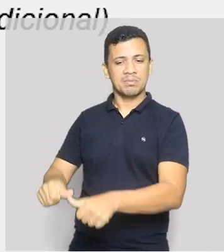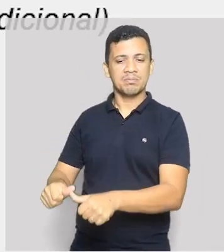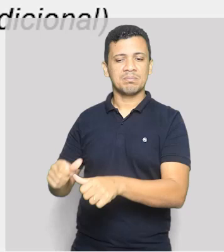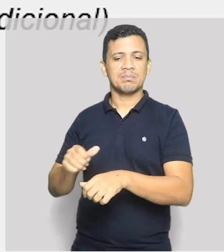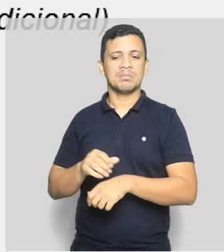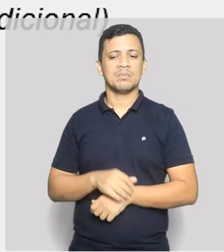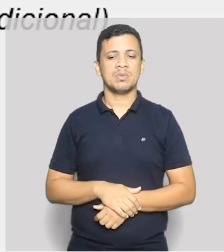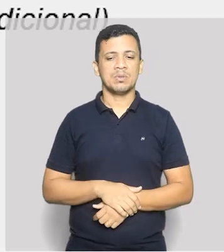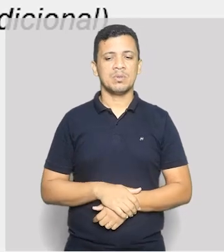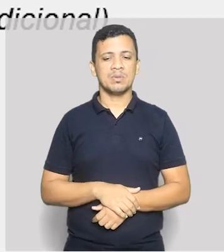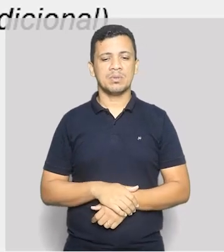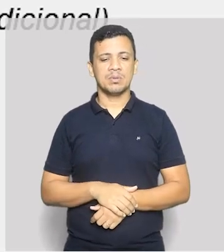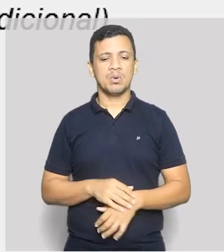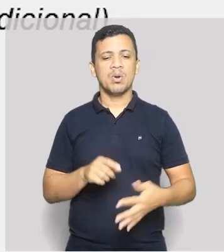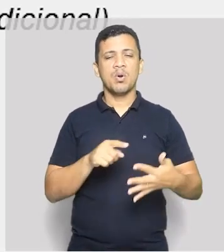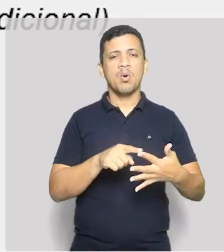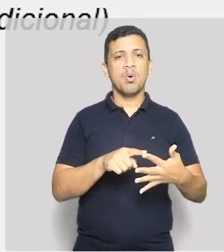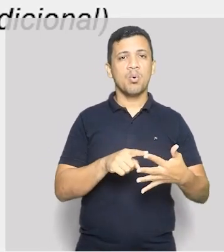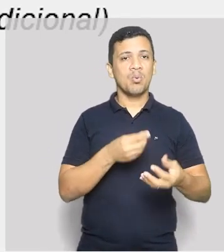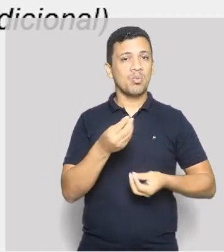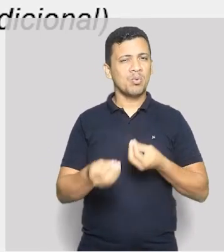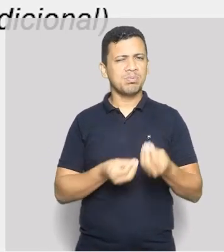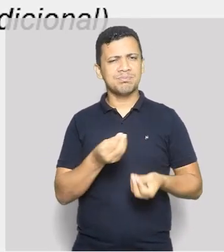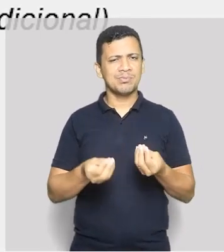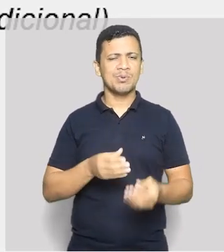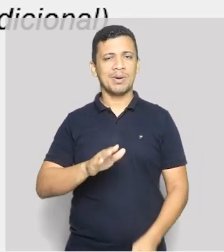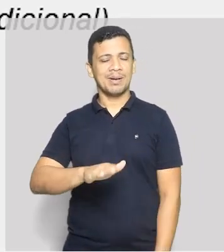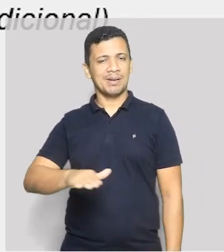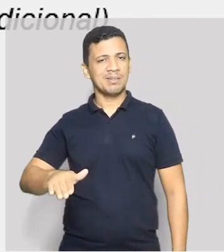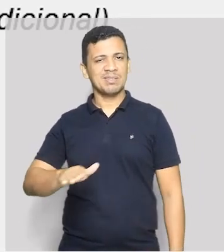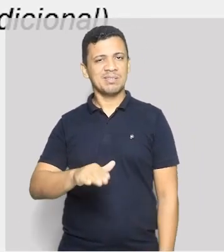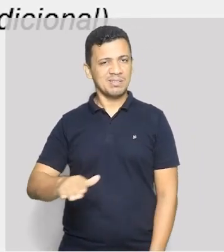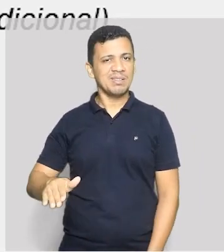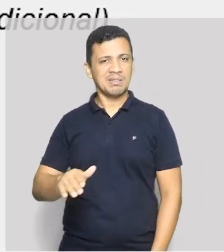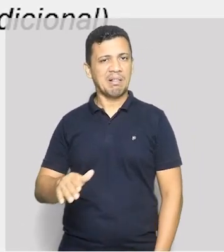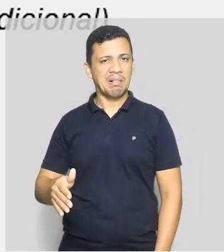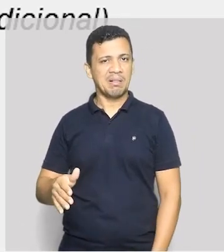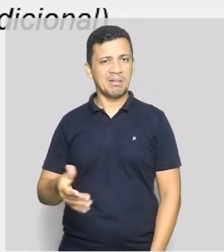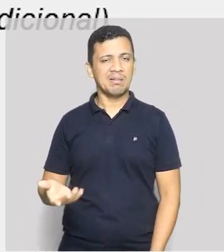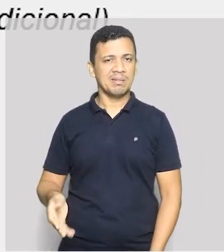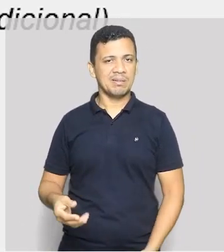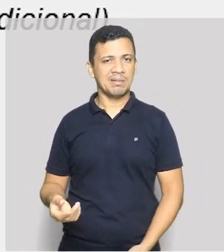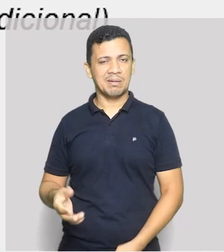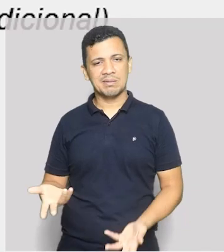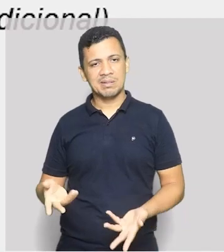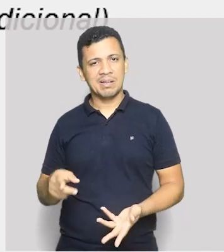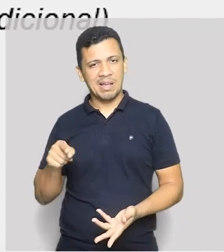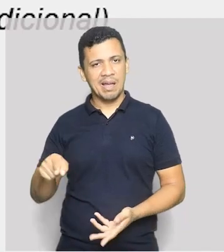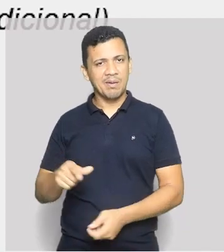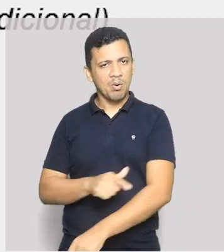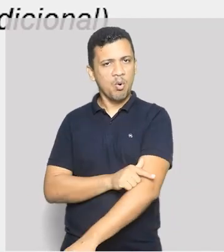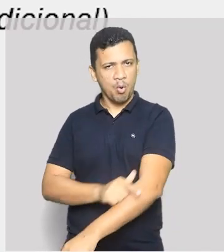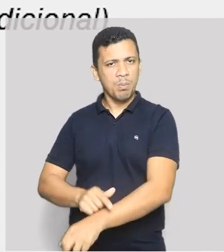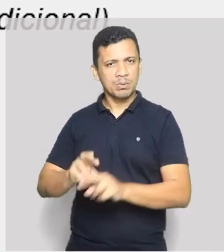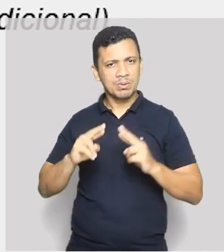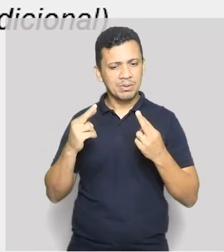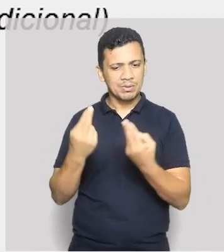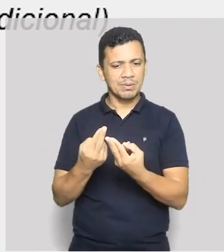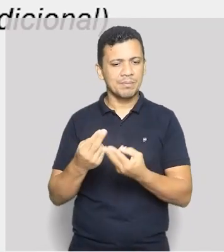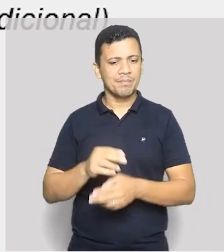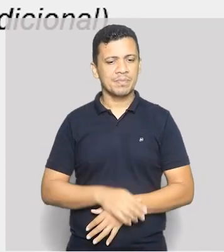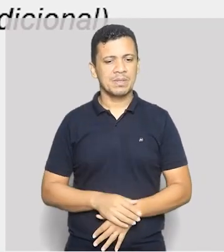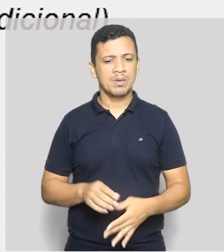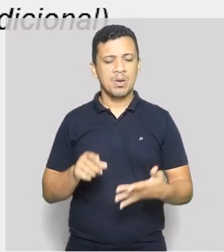sair. Como uma criança mimada, ela se comportou na reunião. Na terceira, como indicaram as